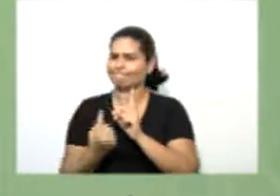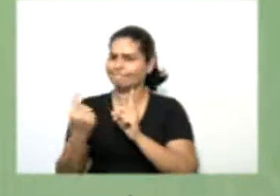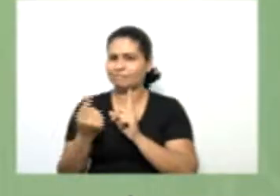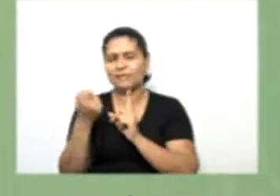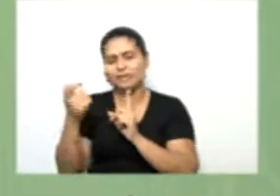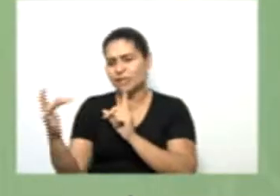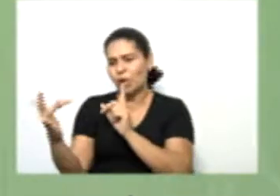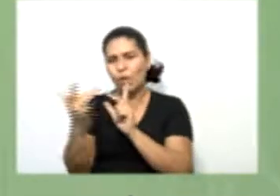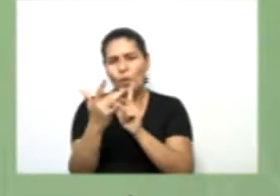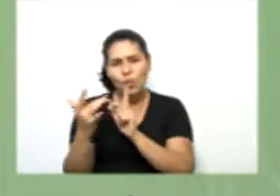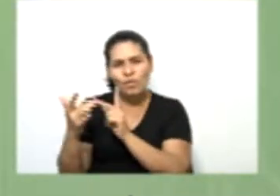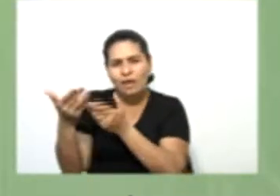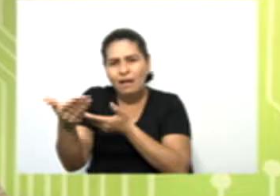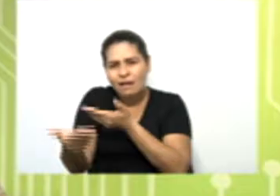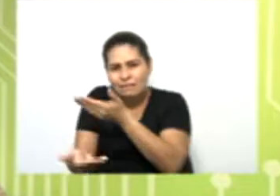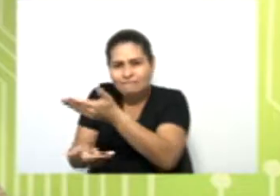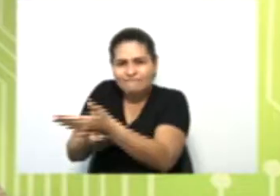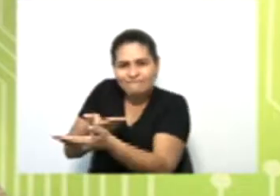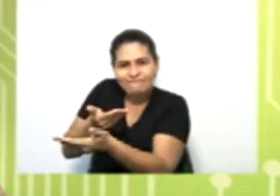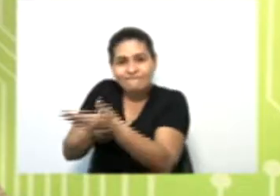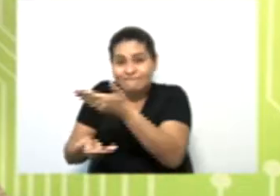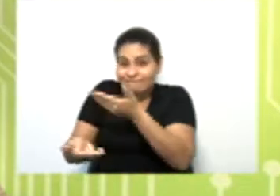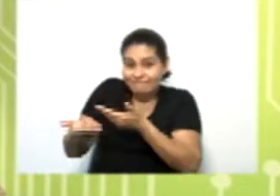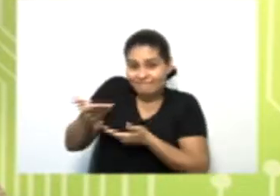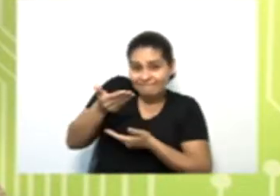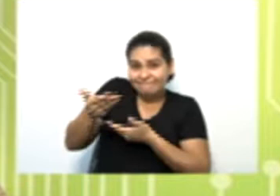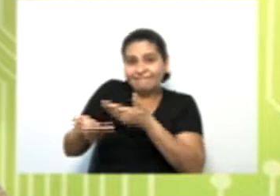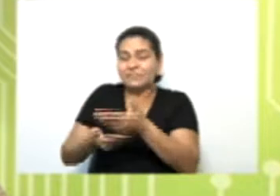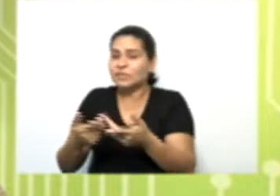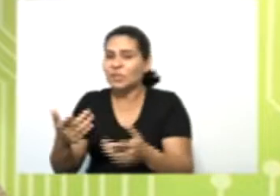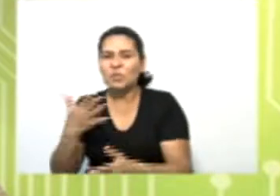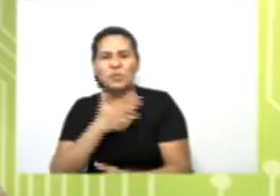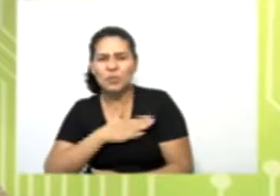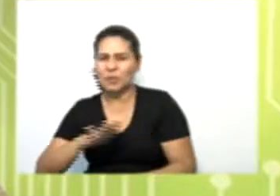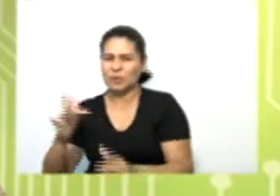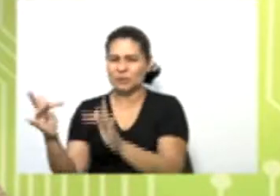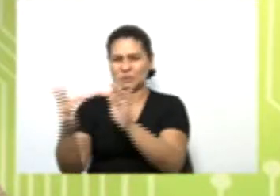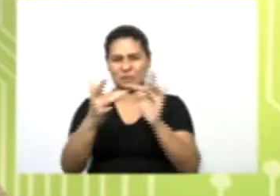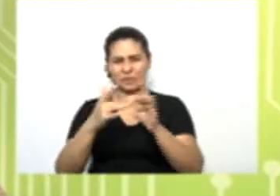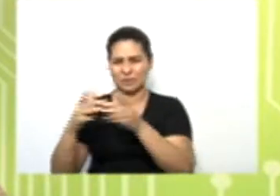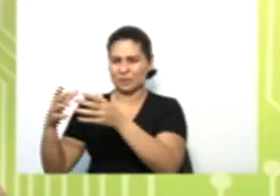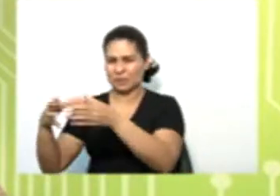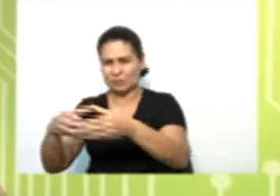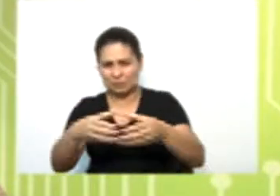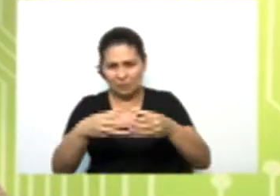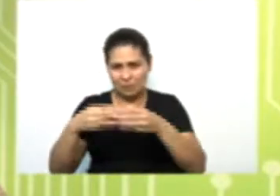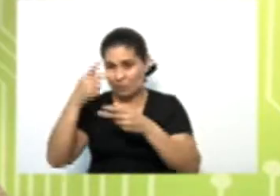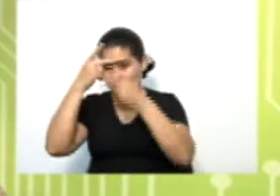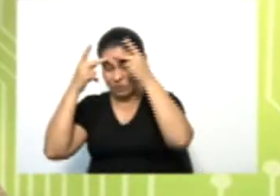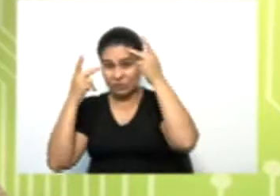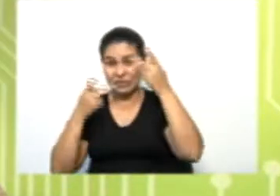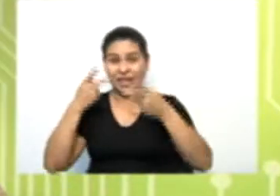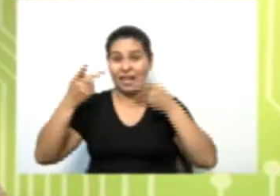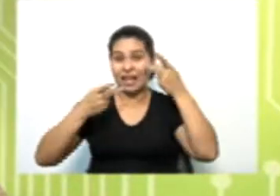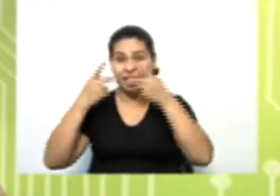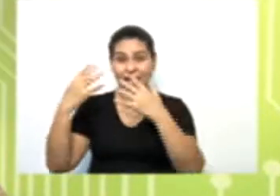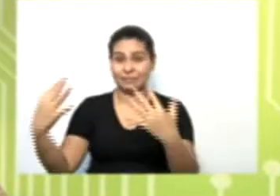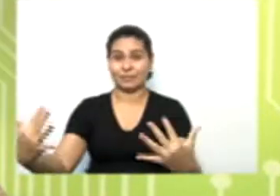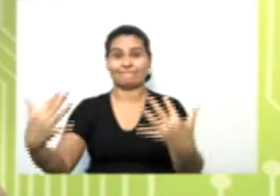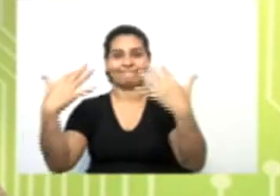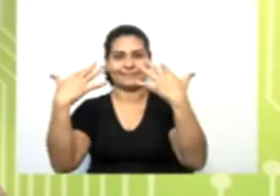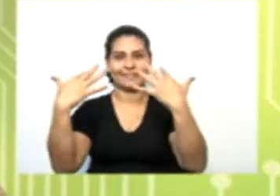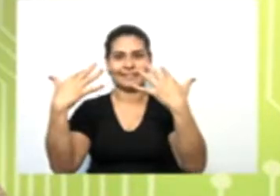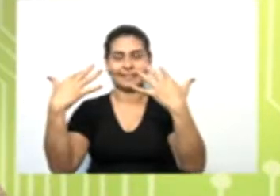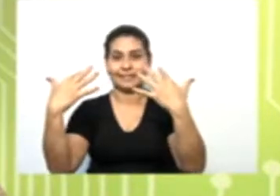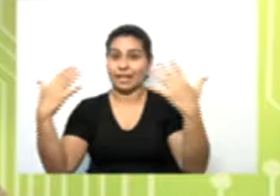se relacionar. Por mais que eu não goste de estar no meio das multidões, né, de falar em público, por exemplo, na verdade isso